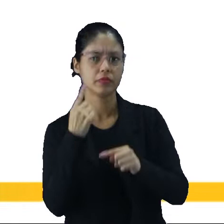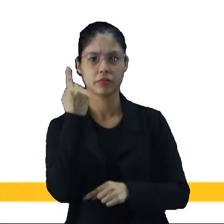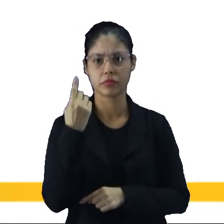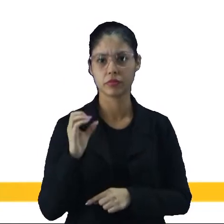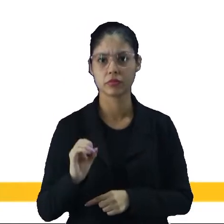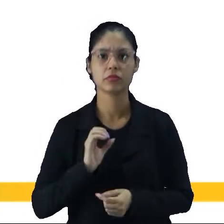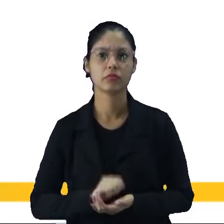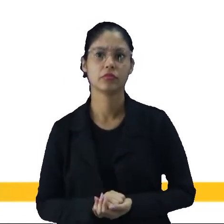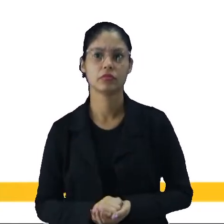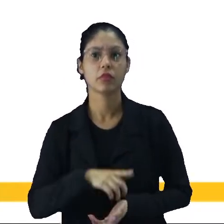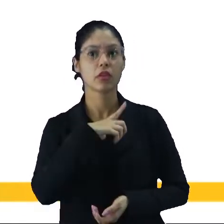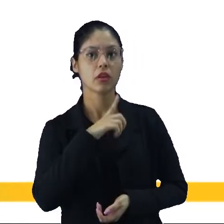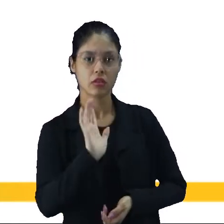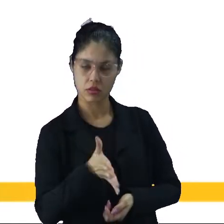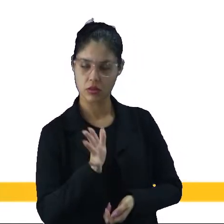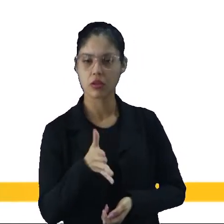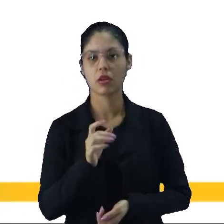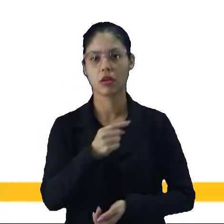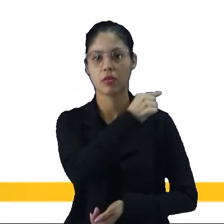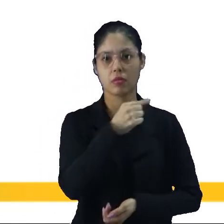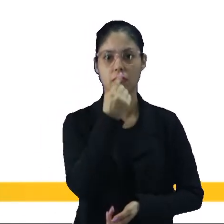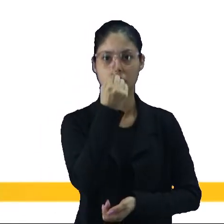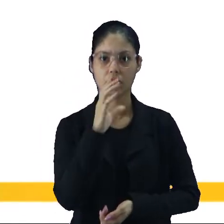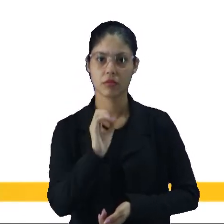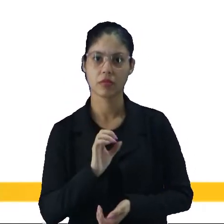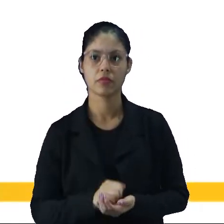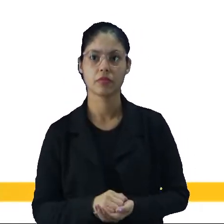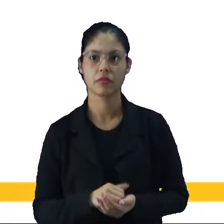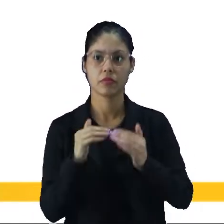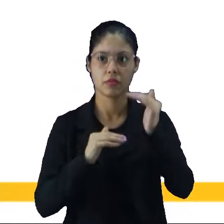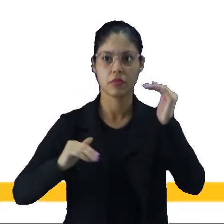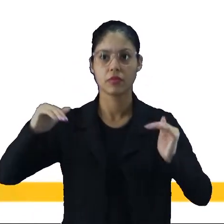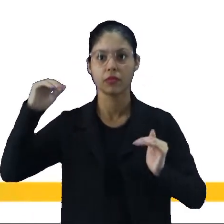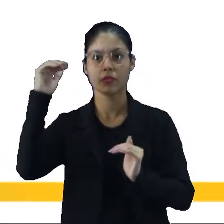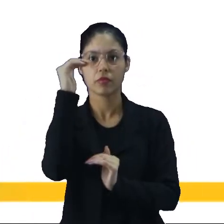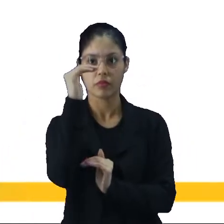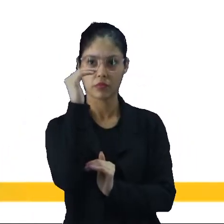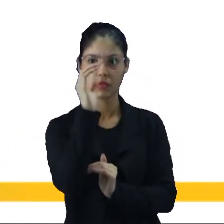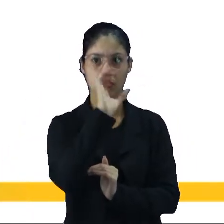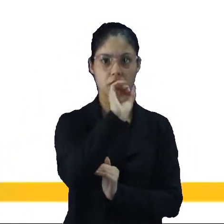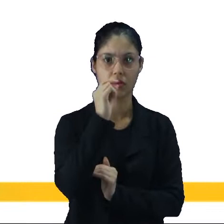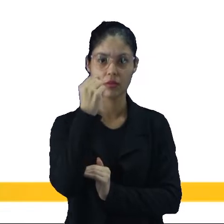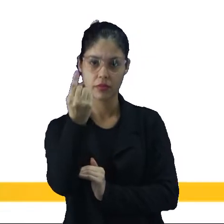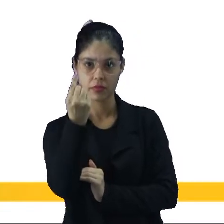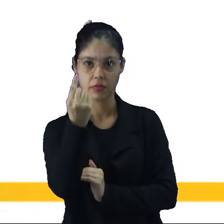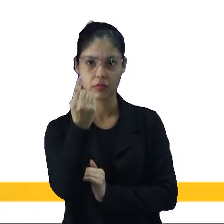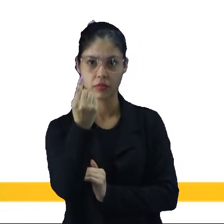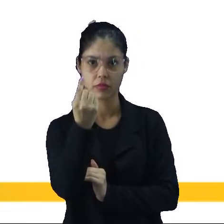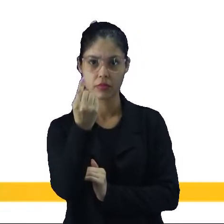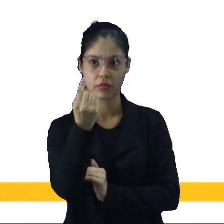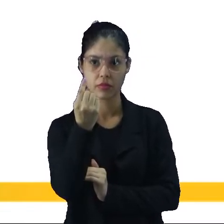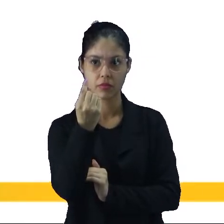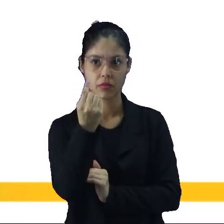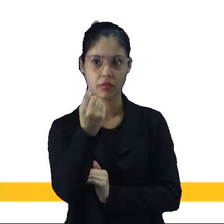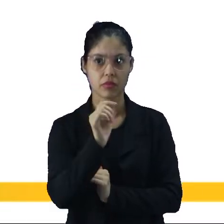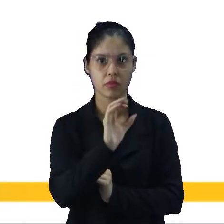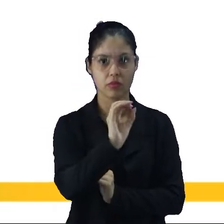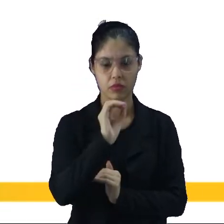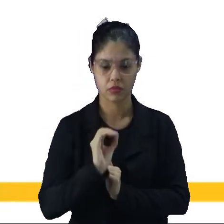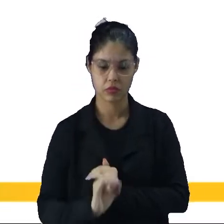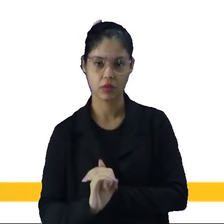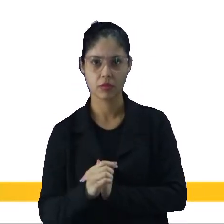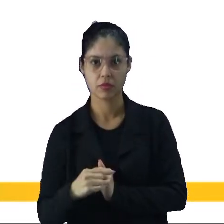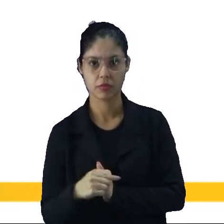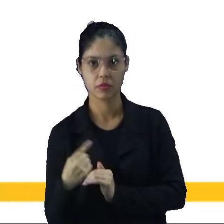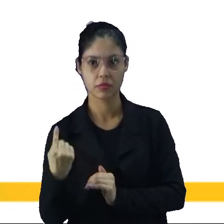0. Aqui já vai ser -1 e 0. Para cima, aqui é 0 e 1. E aqui é 0 e